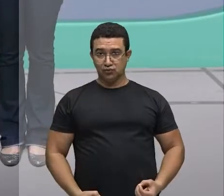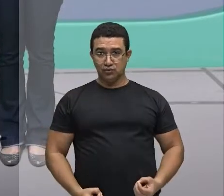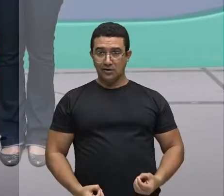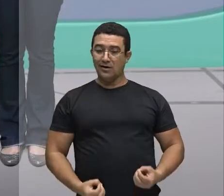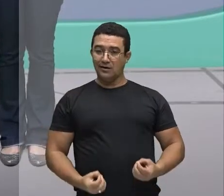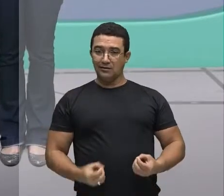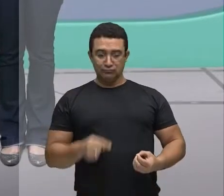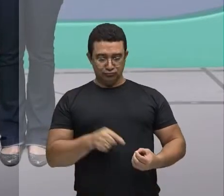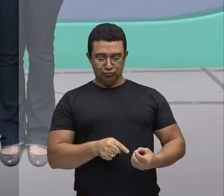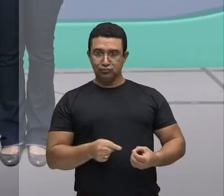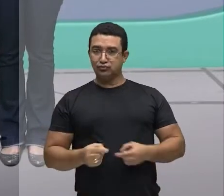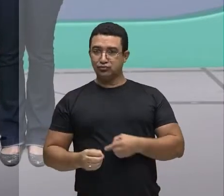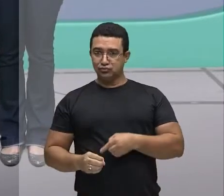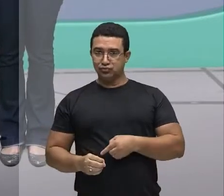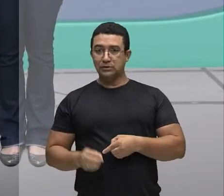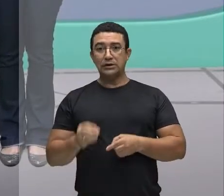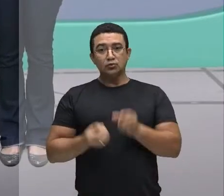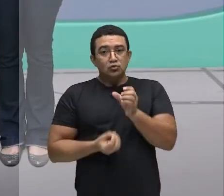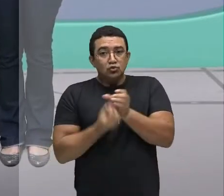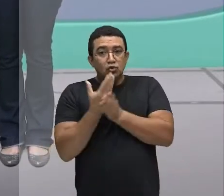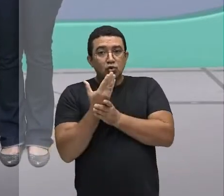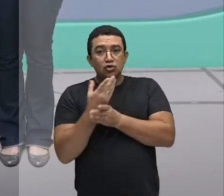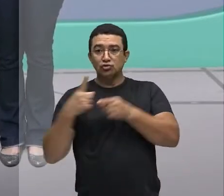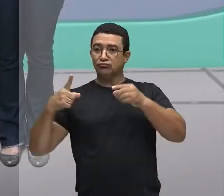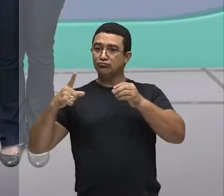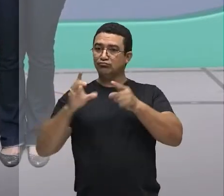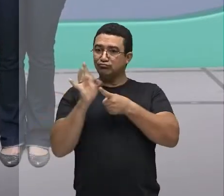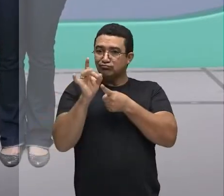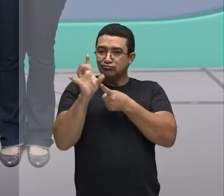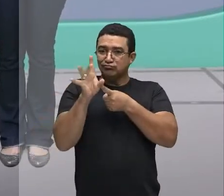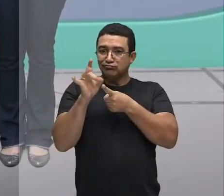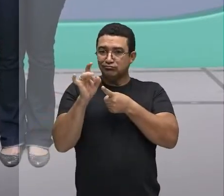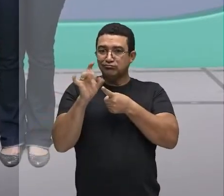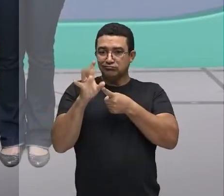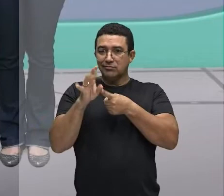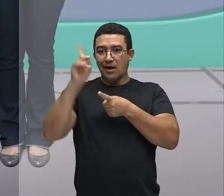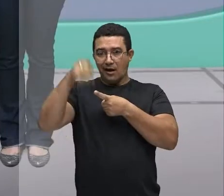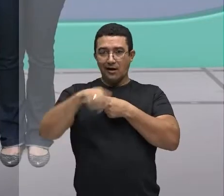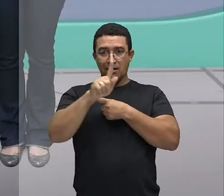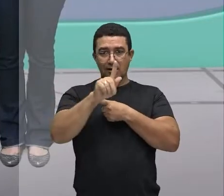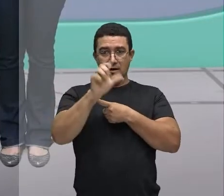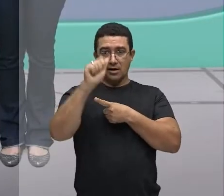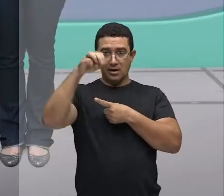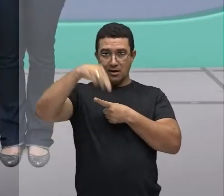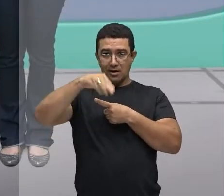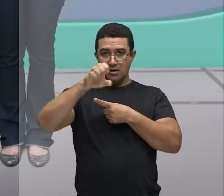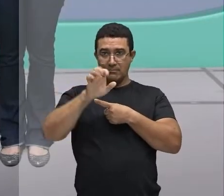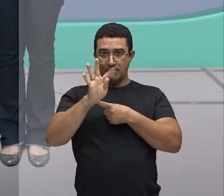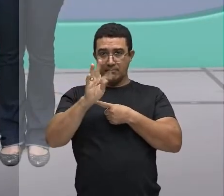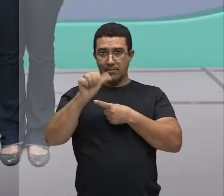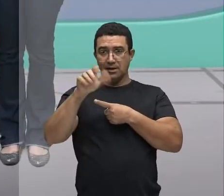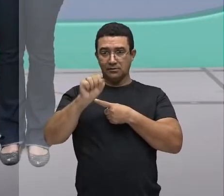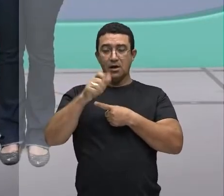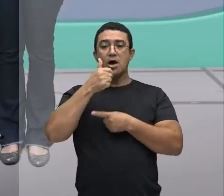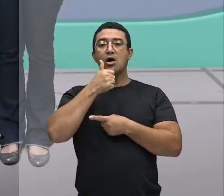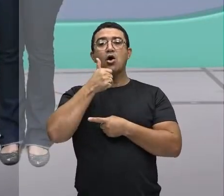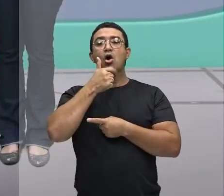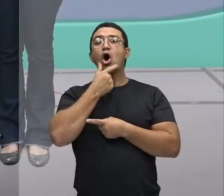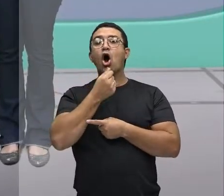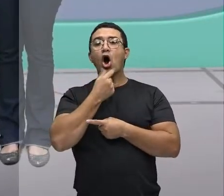produzidos os espermatozoides, que são os gametas masculinos. Né? Então, esses espermatozoides